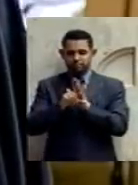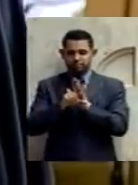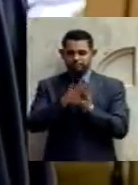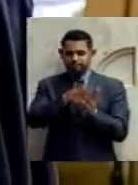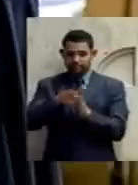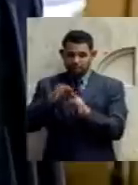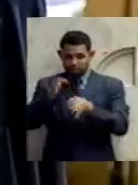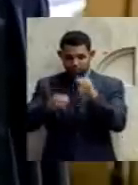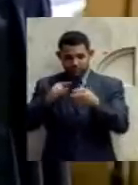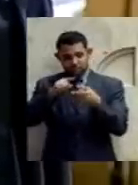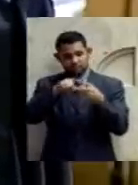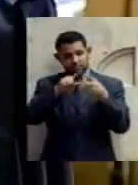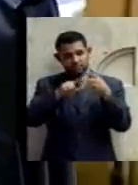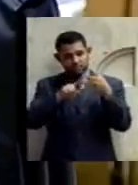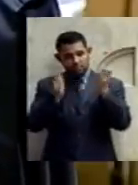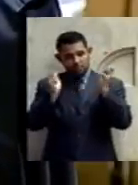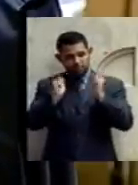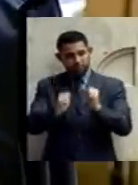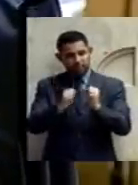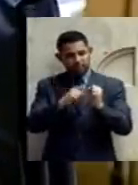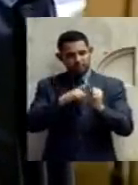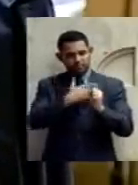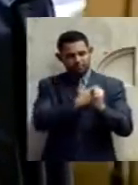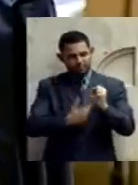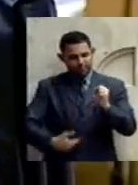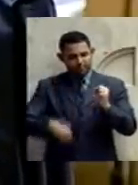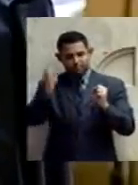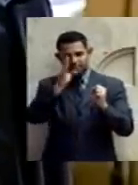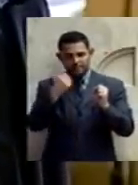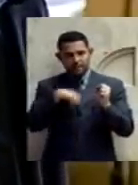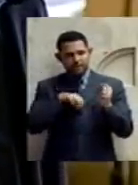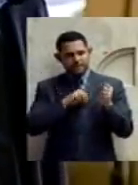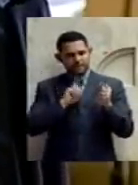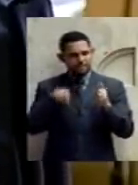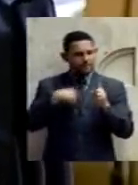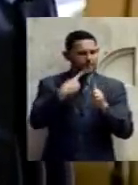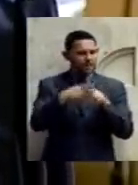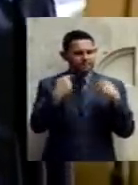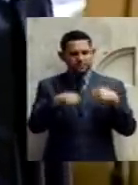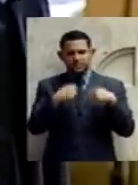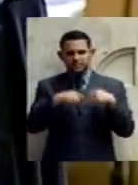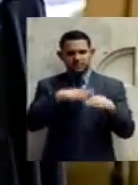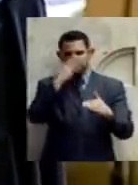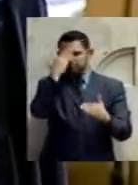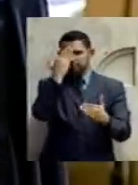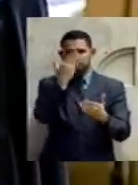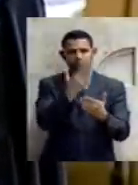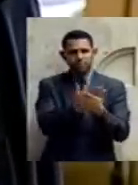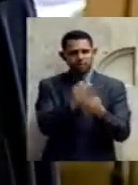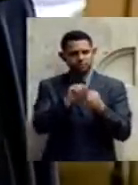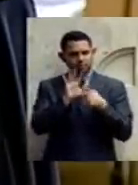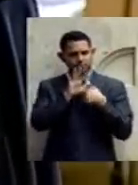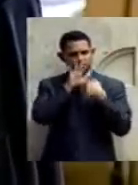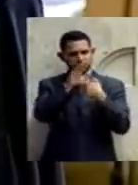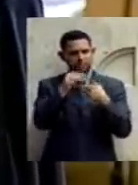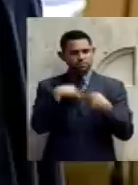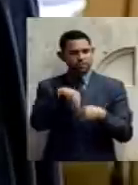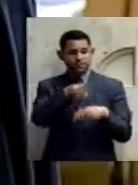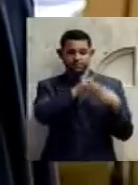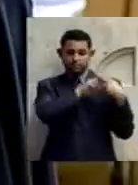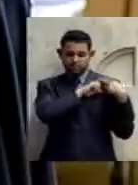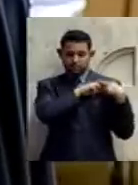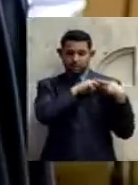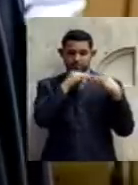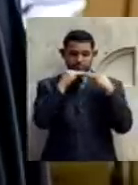é dos três poderes da República aquele que mais depende de credibilidade para exercer sua missão.